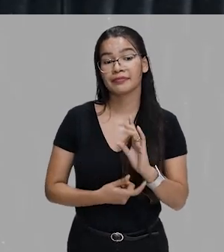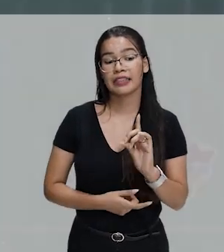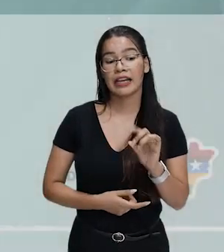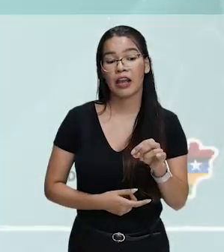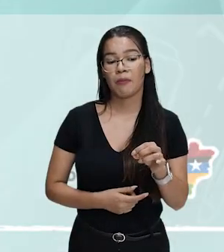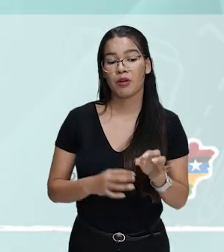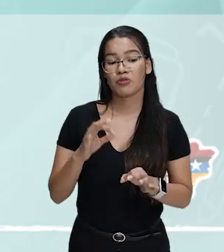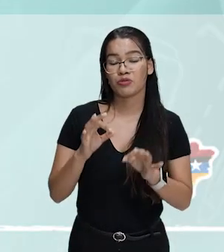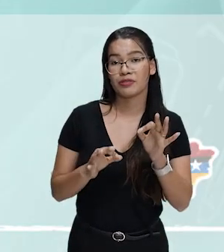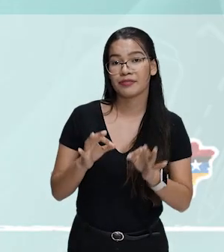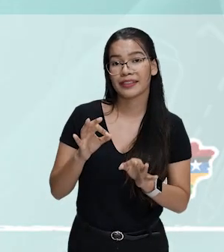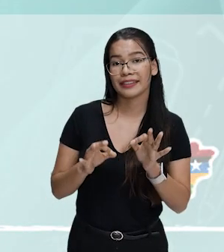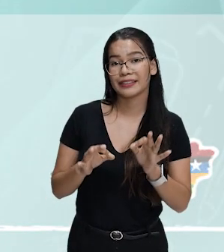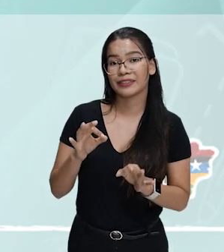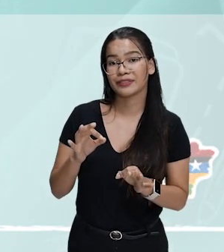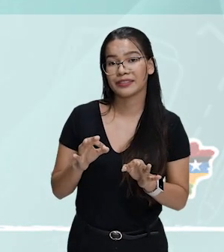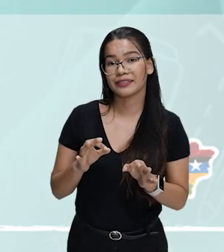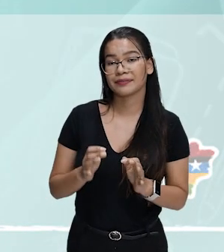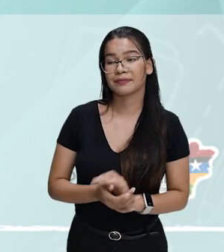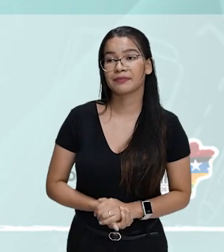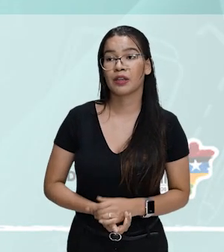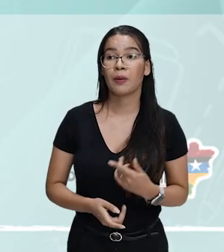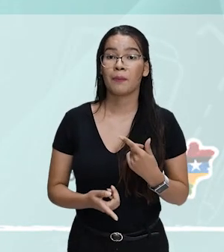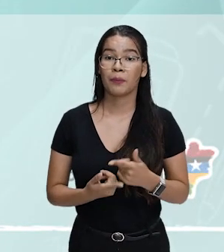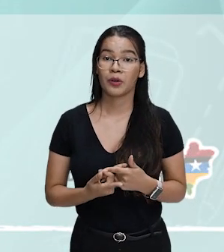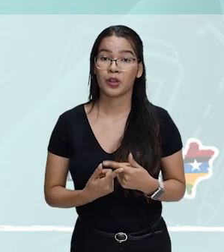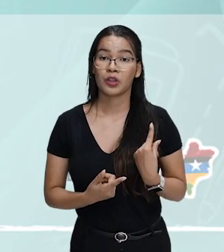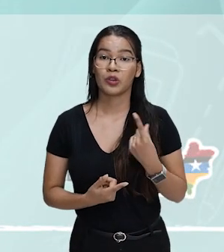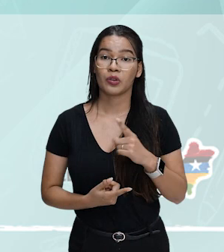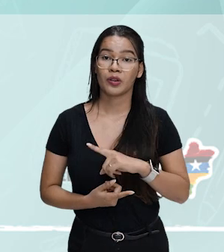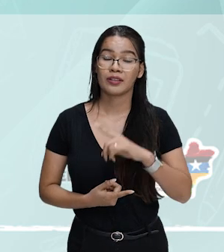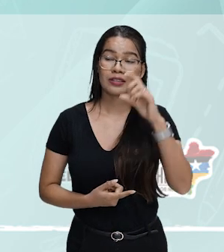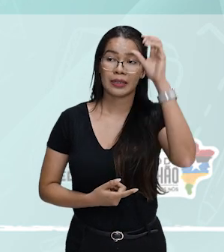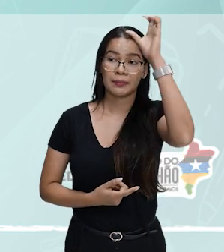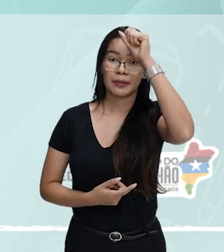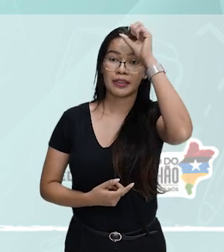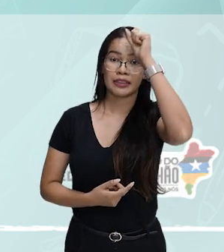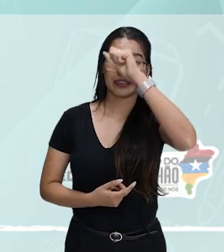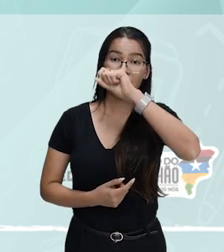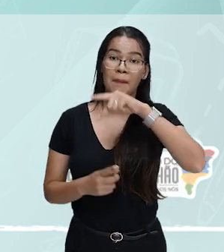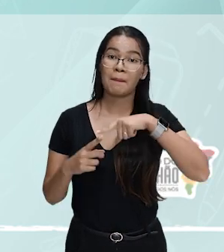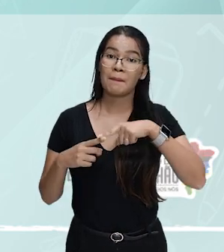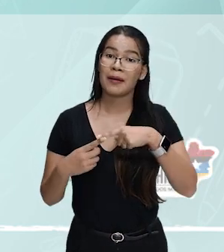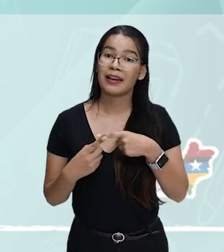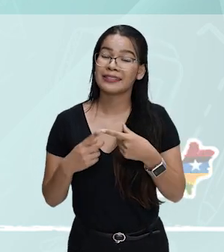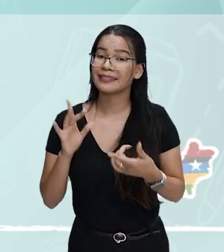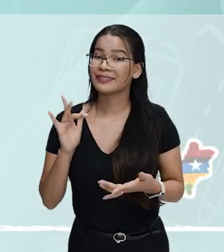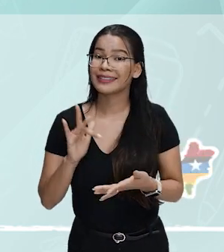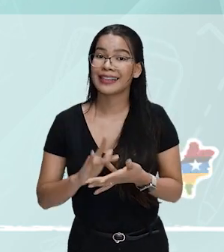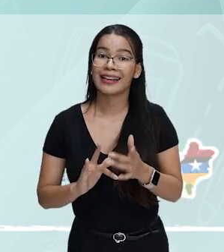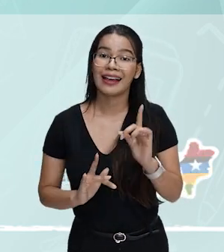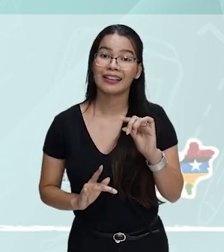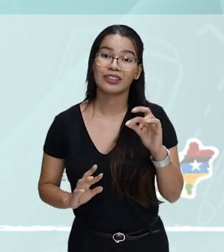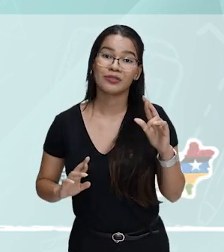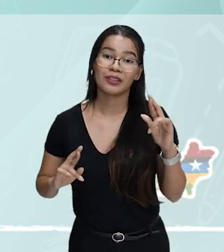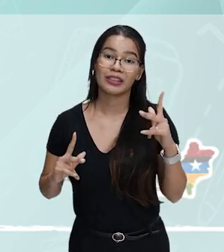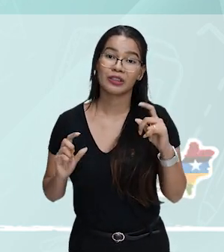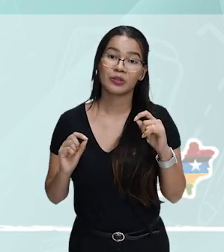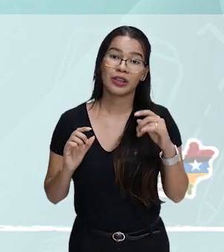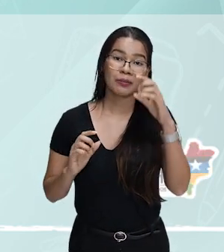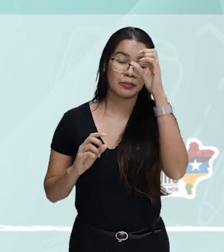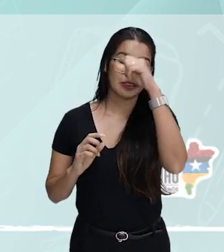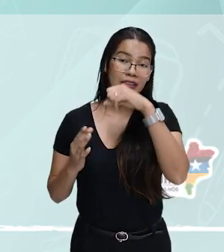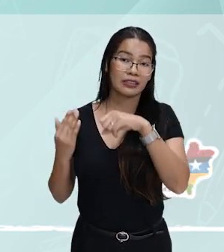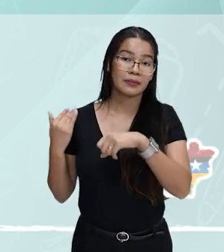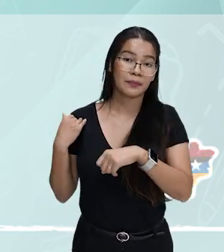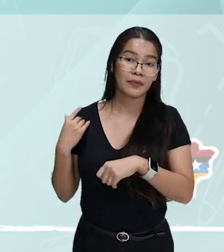uma justificativa, tá? Porque a gente aprende, mas a gente vai ver que, na verdade, não é bem assim, tá certo?